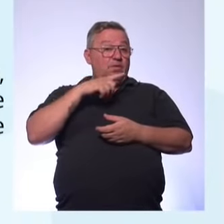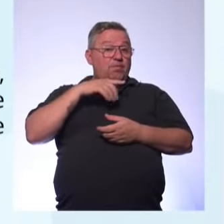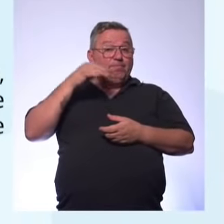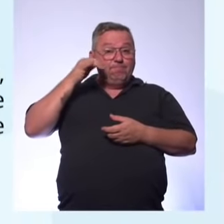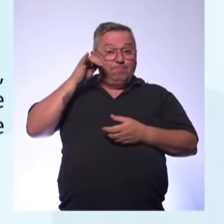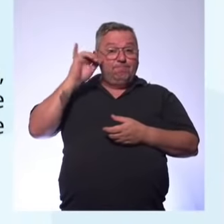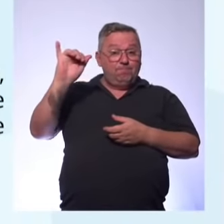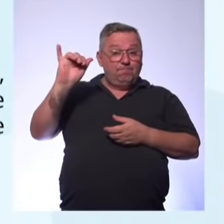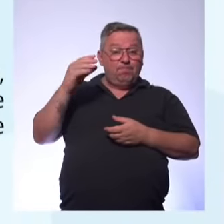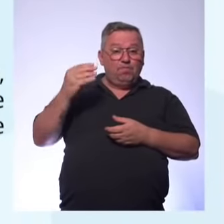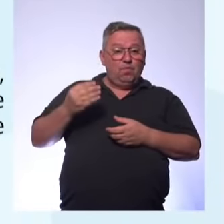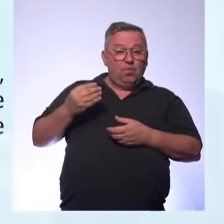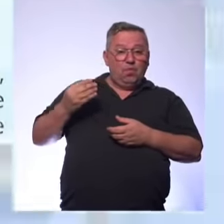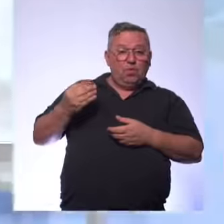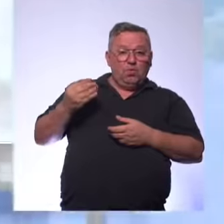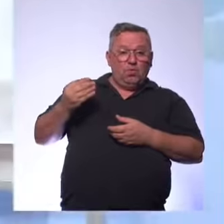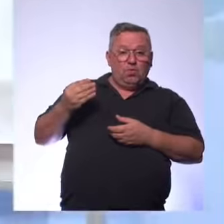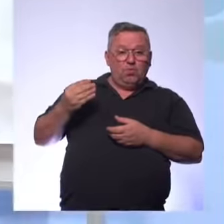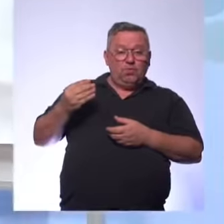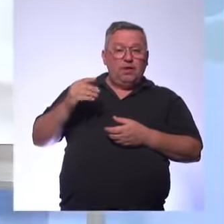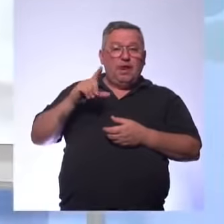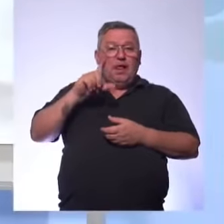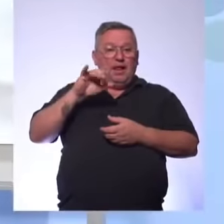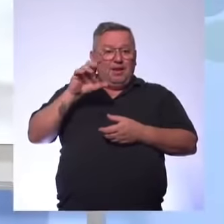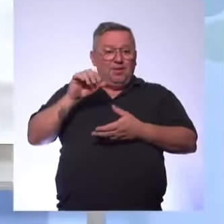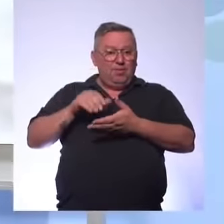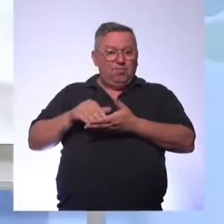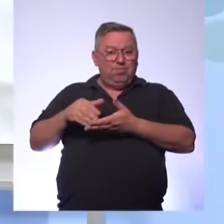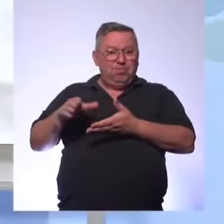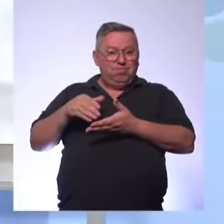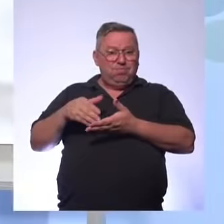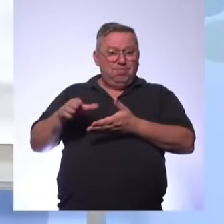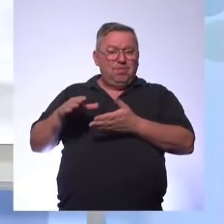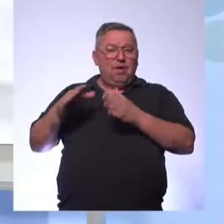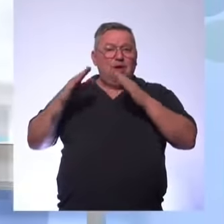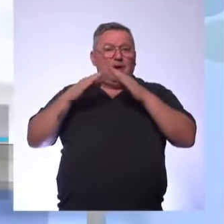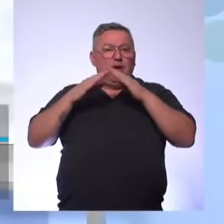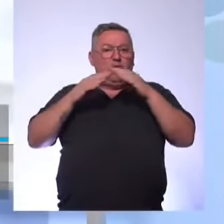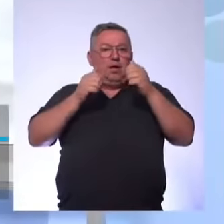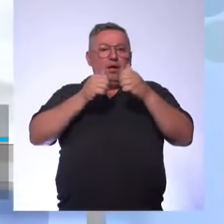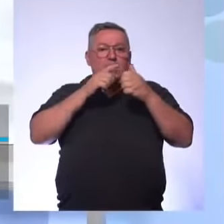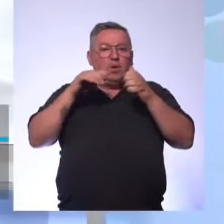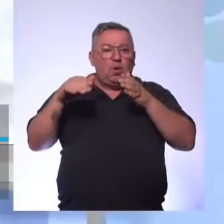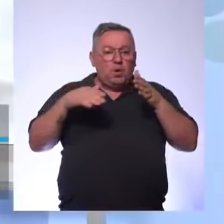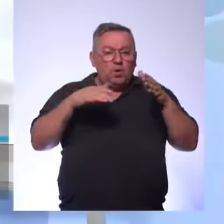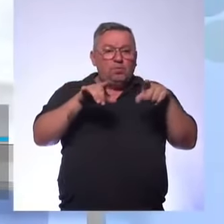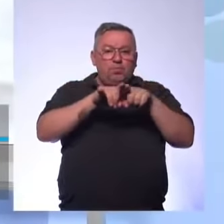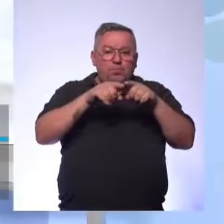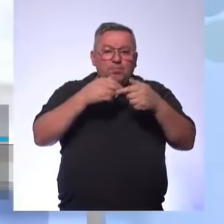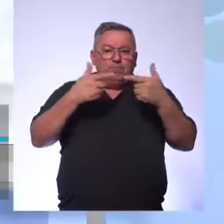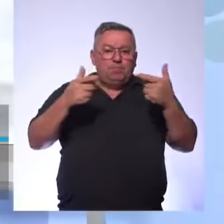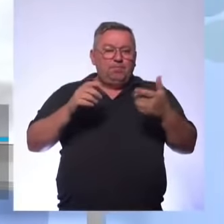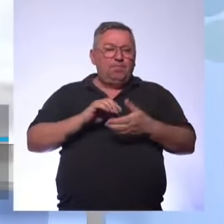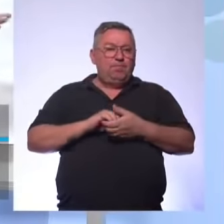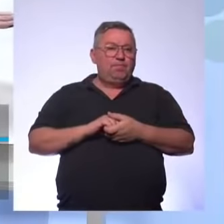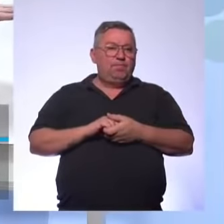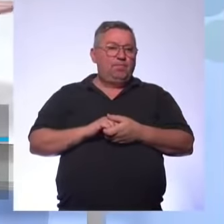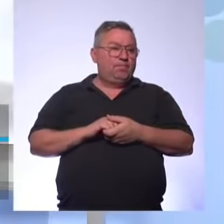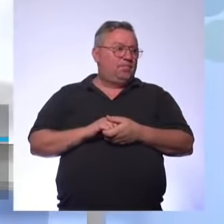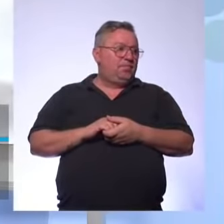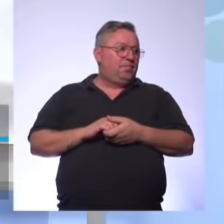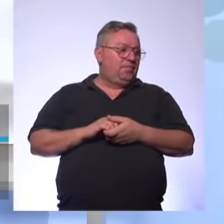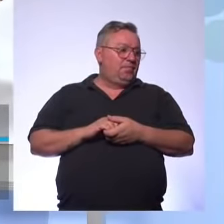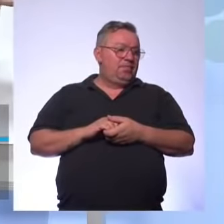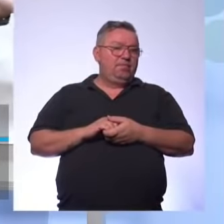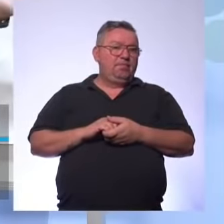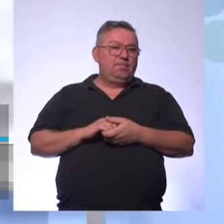prevenir. Como? Não jogando lixo, não construindo em partes, né, aí em...